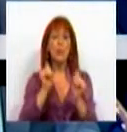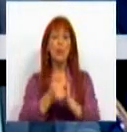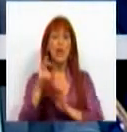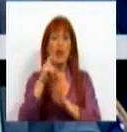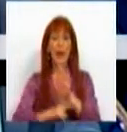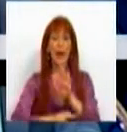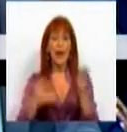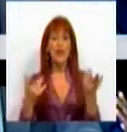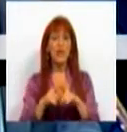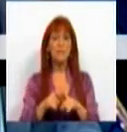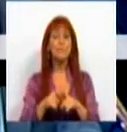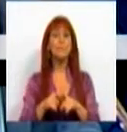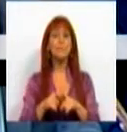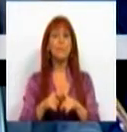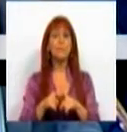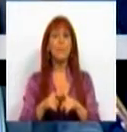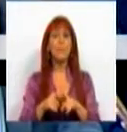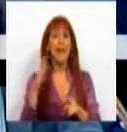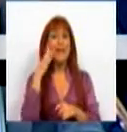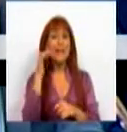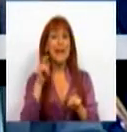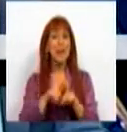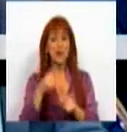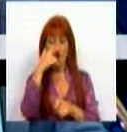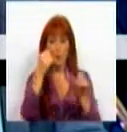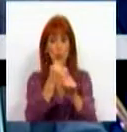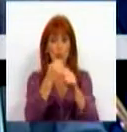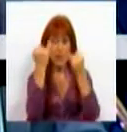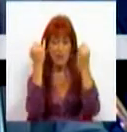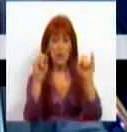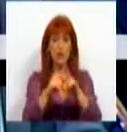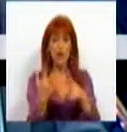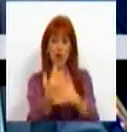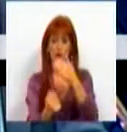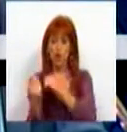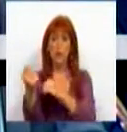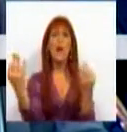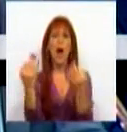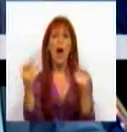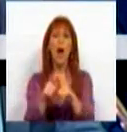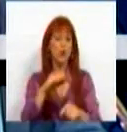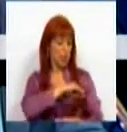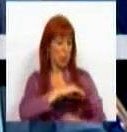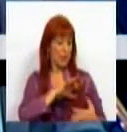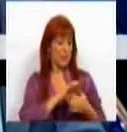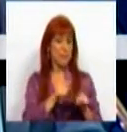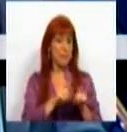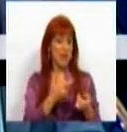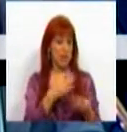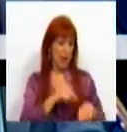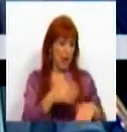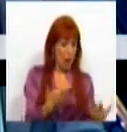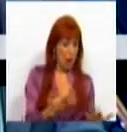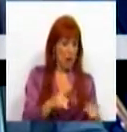as regras e tentar que os trabalhadores independentes descontem, de facto, sobre os rendimentos mais